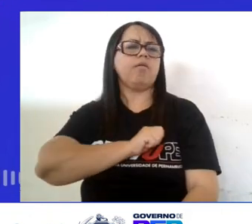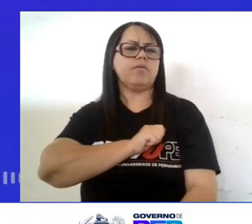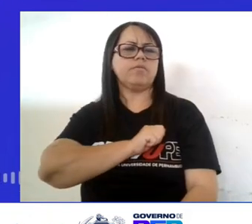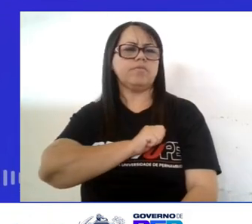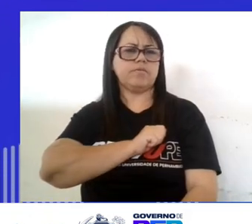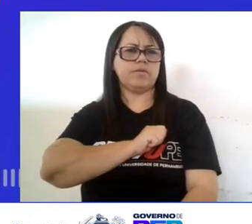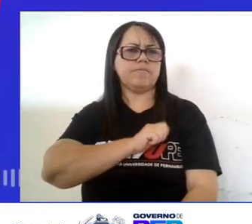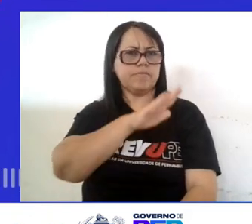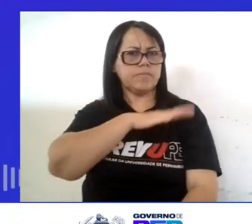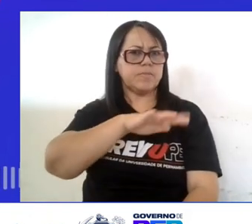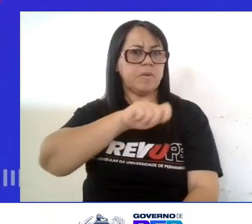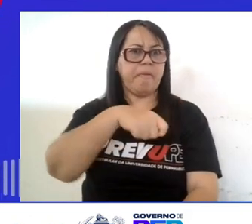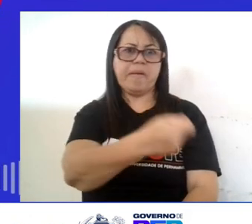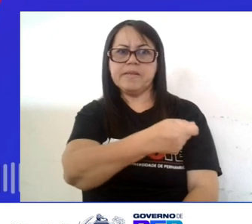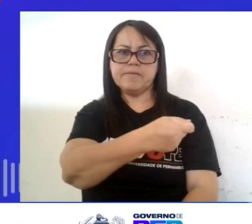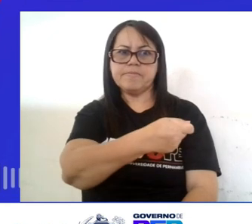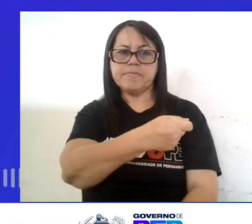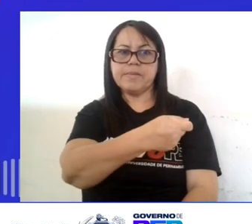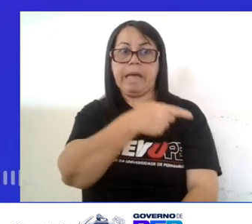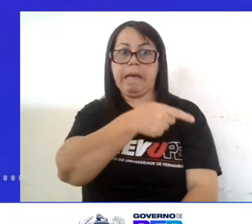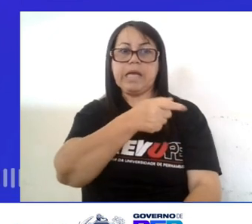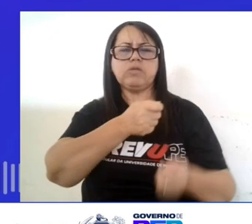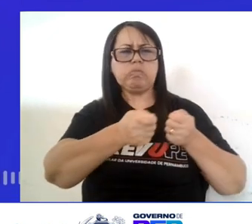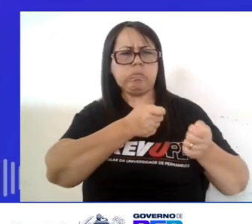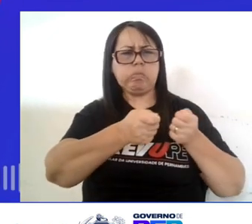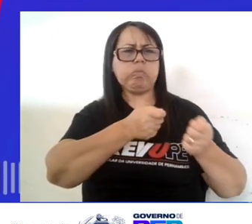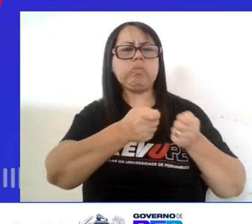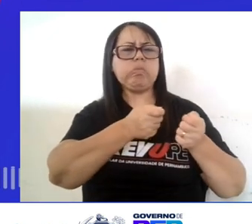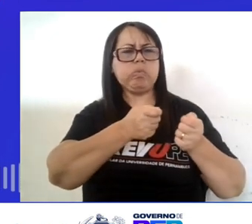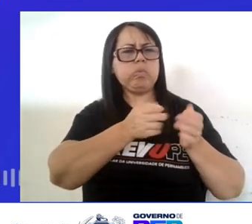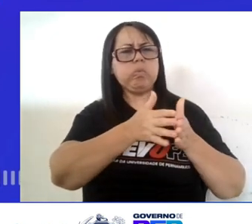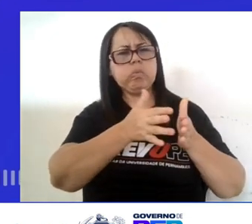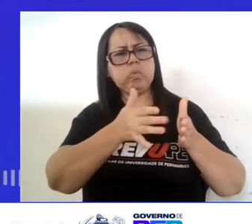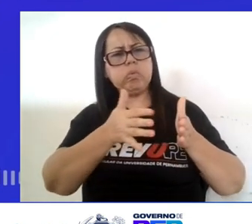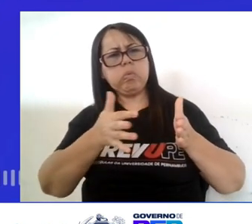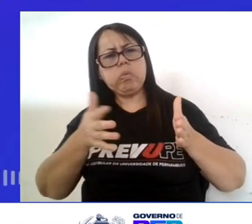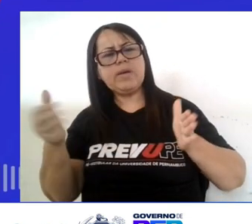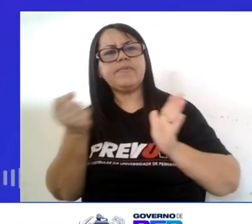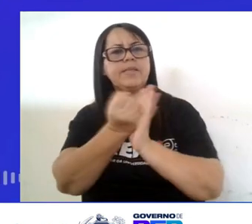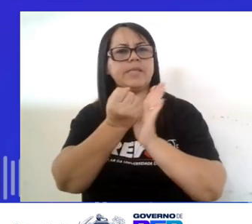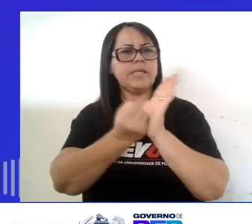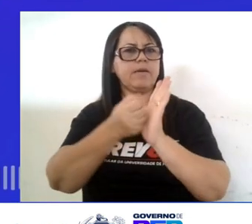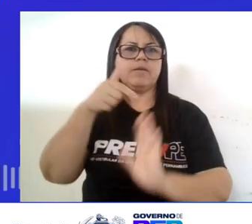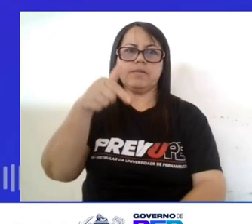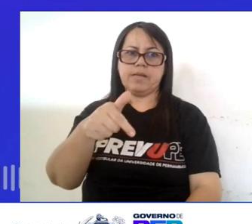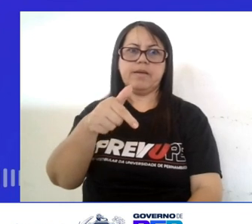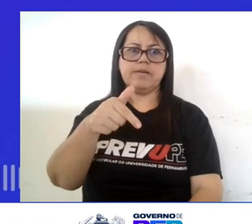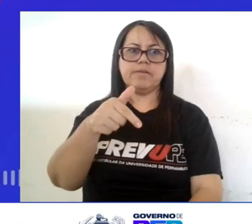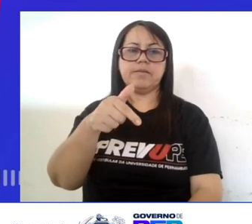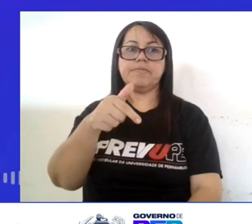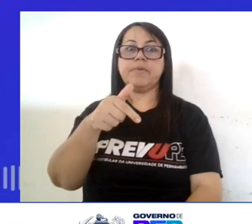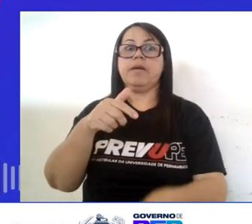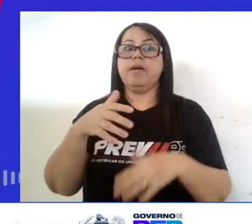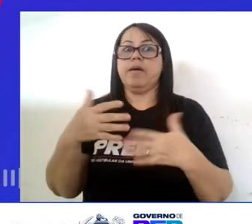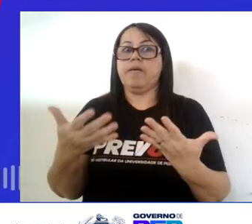a região o domínio Romano permaneceu até o século vi de Nossa era quando a